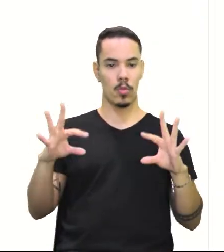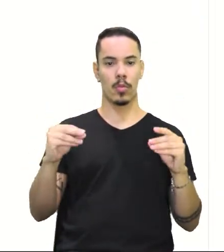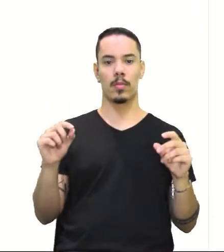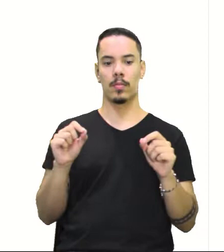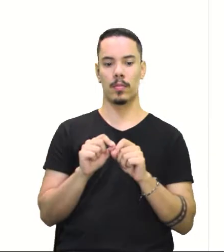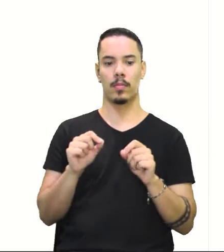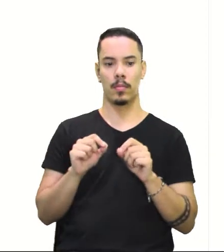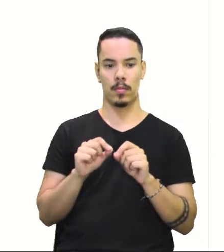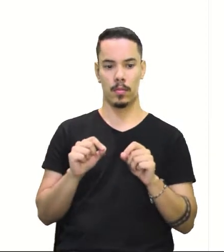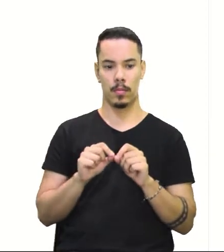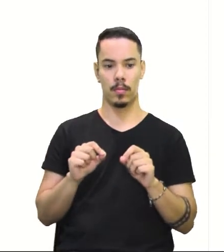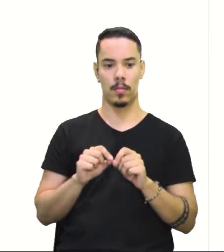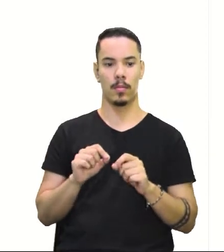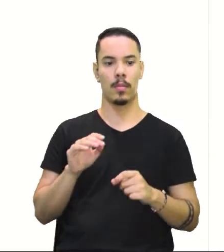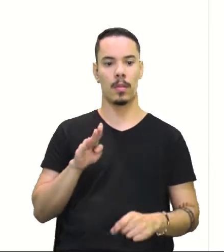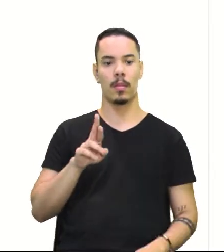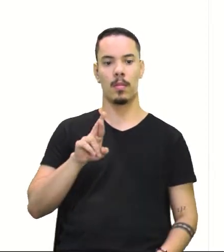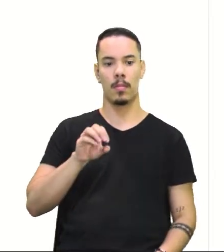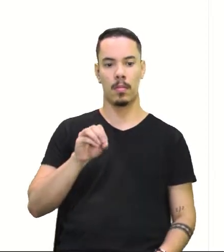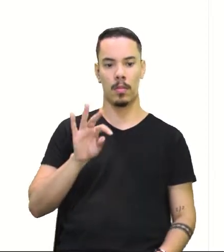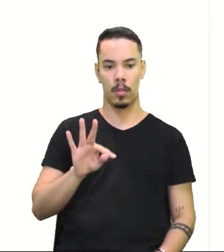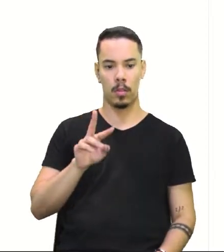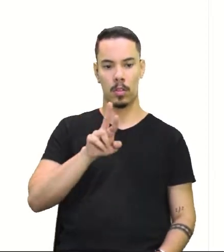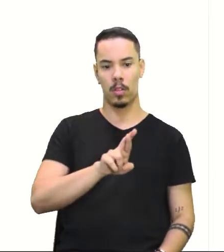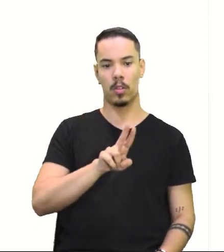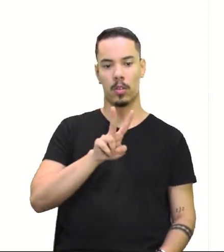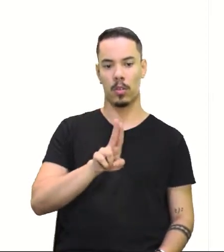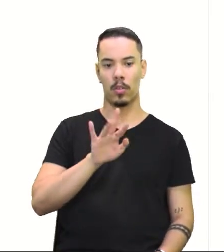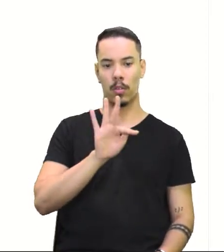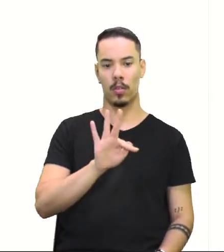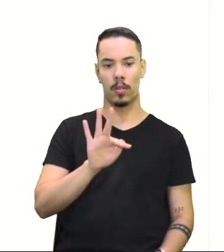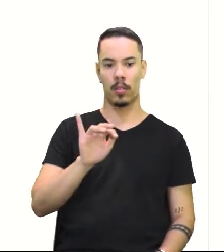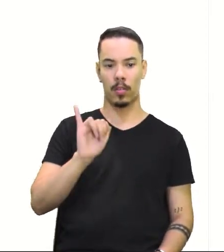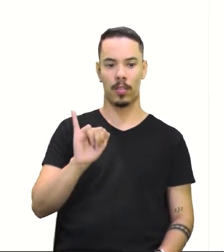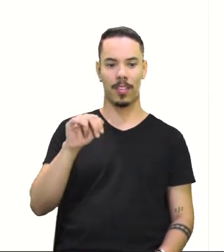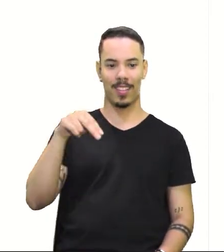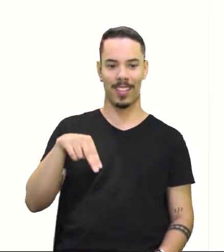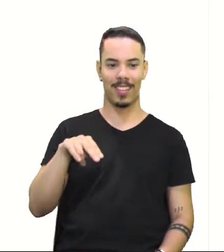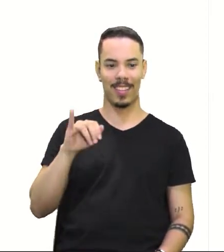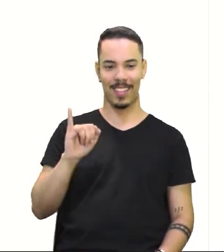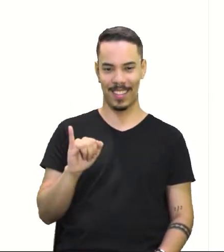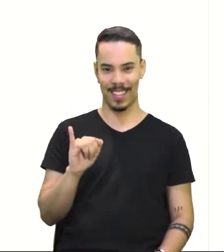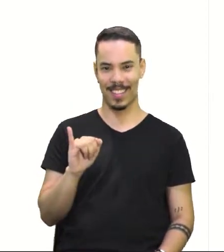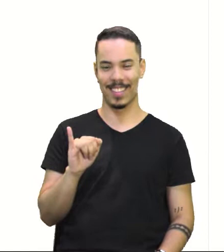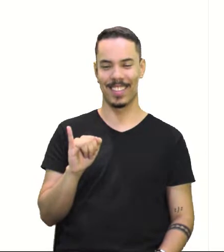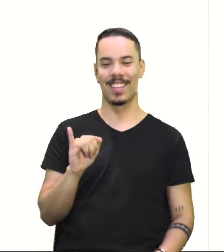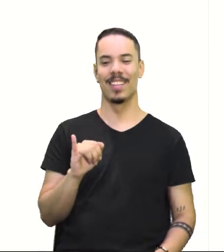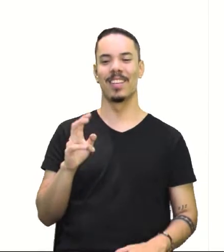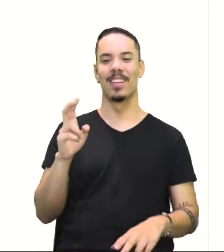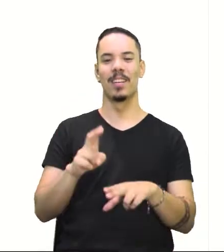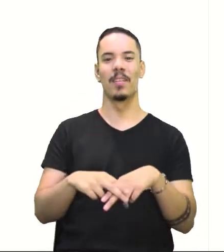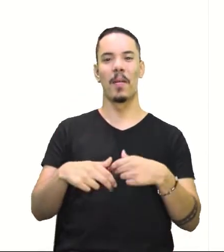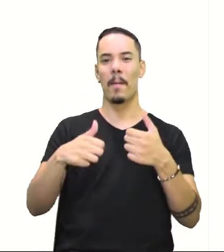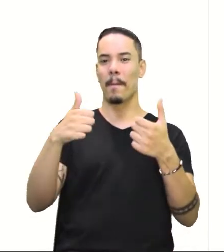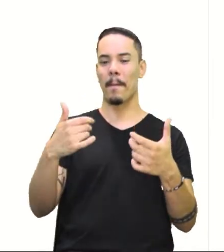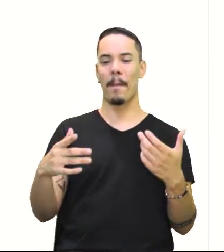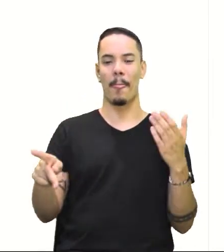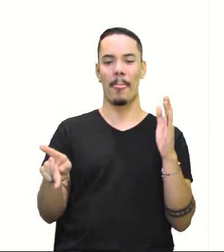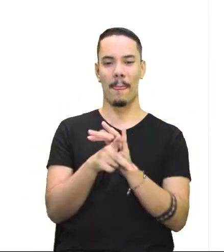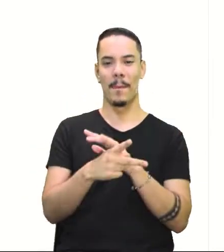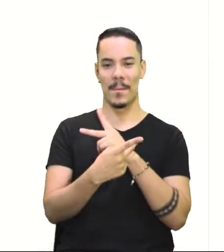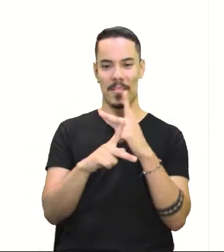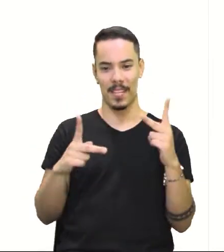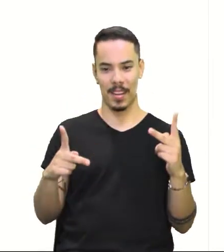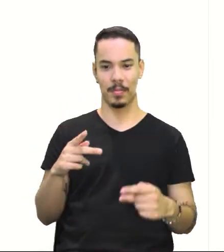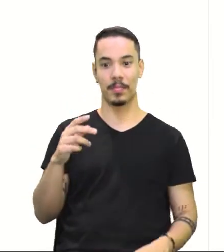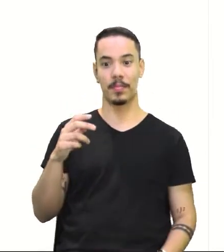o Briot-Ruffini. Os 5 passos da resolução do Briot-Ruffini, aí você fala do jeito que você quiser. São 5